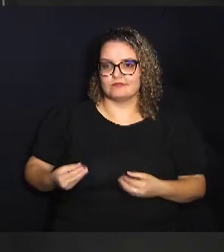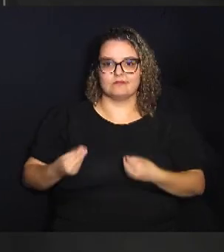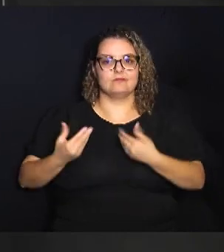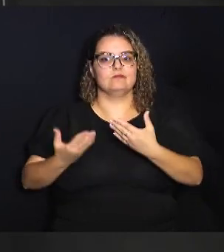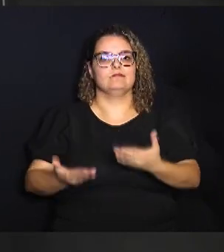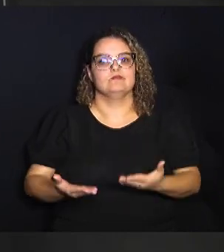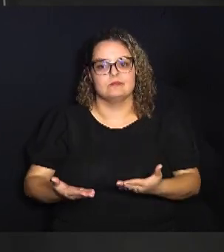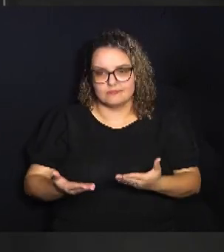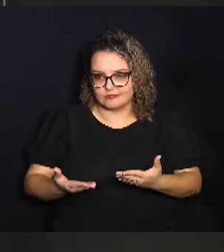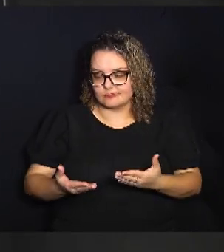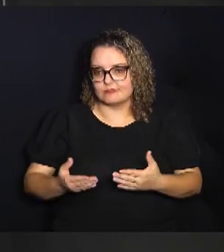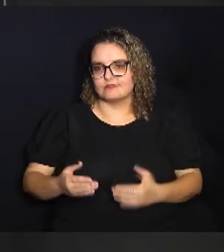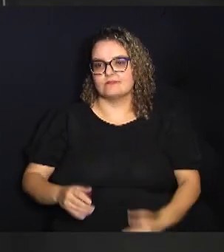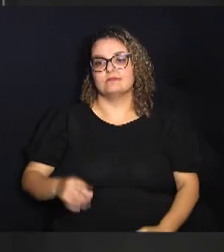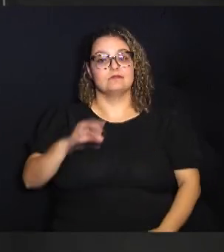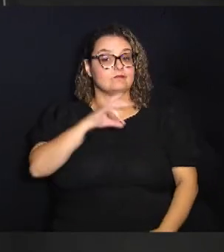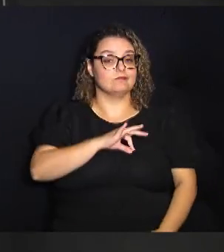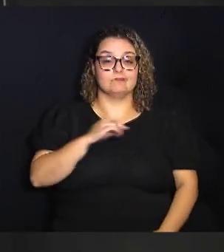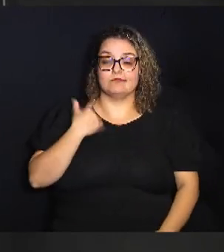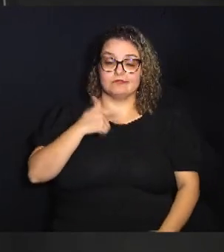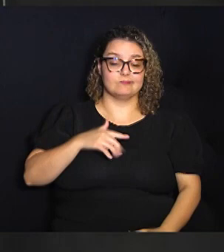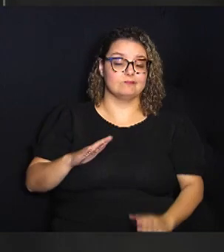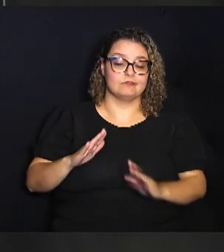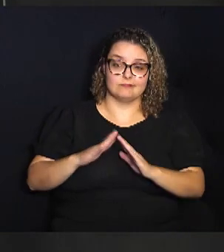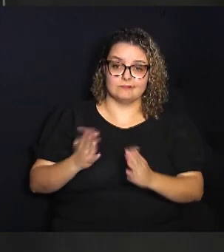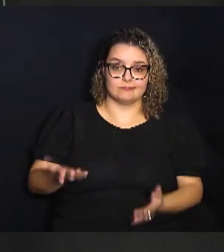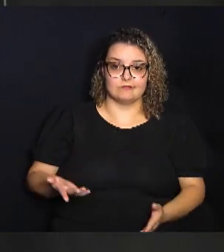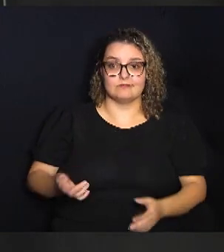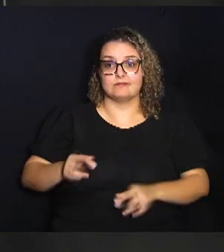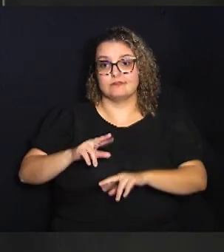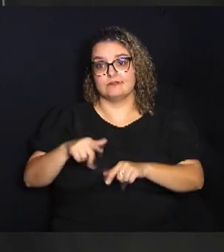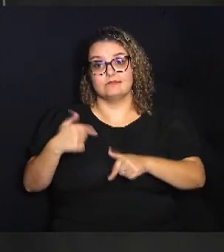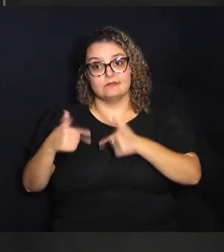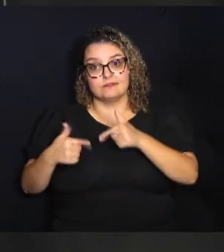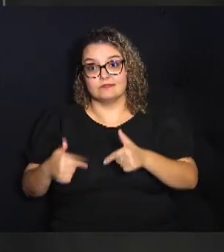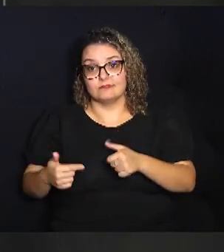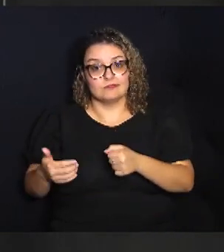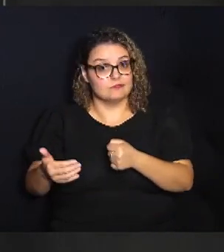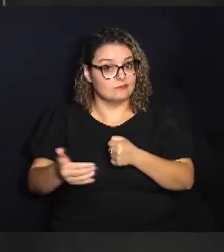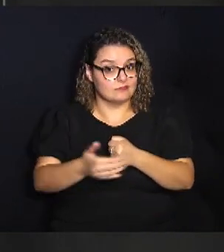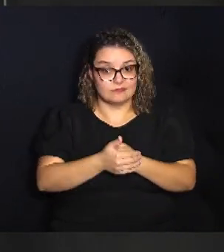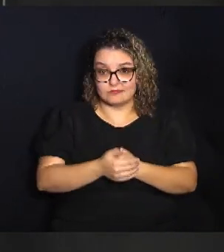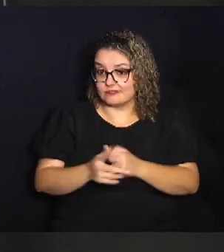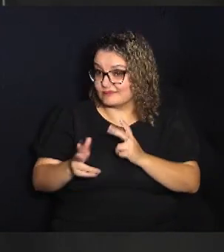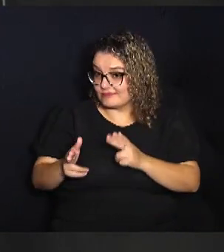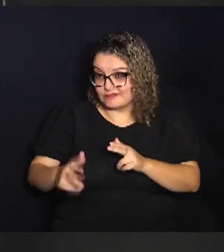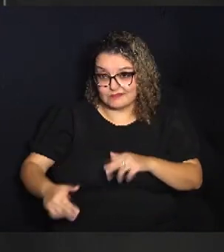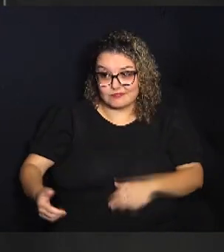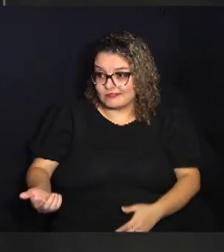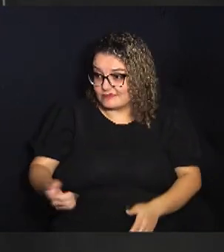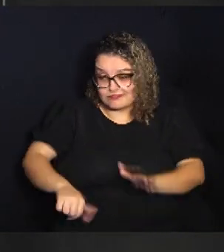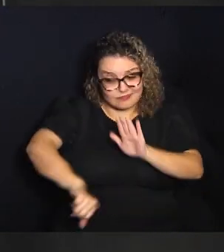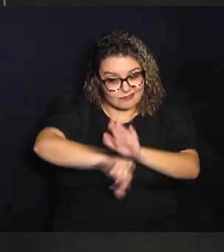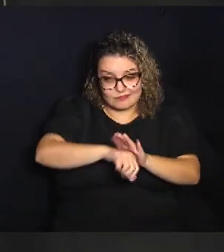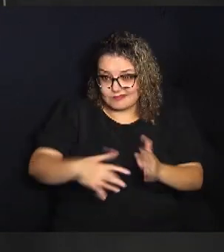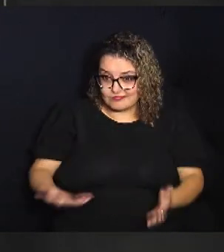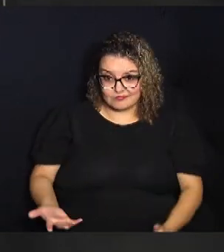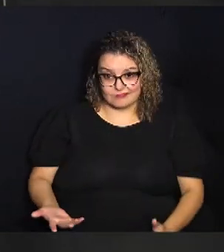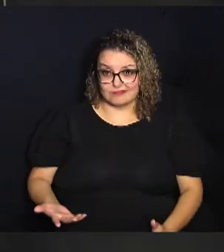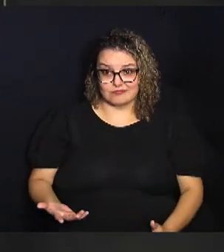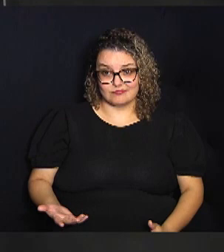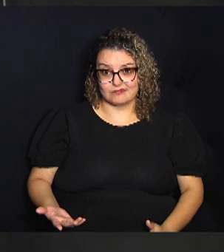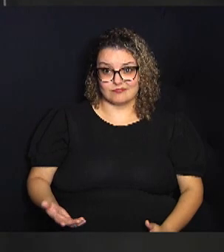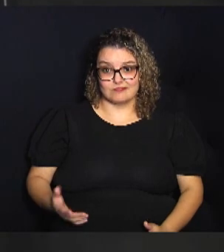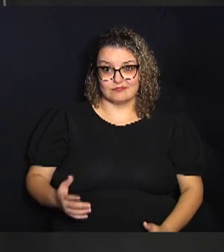pão para nossa casa. Sim. De maneira de muitos terem que trabalhar escondido, igual bandido, trabalhar escondido, bandido que rouba